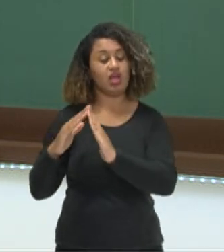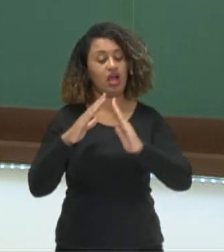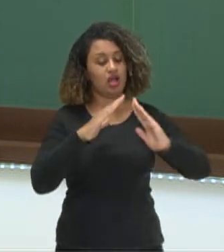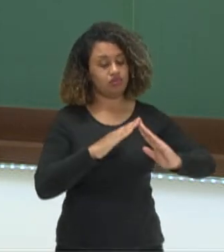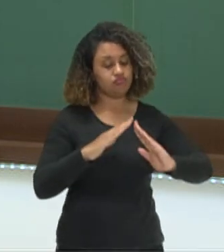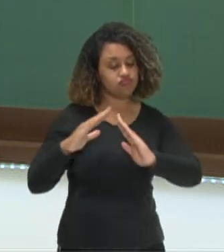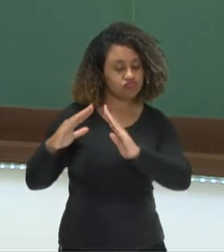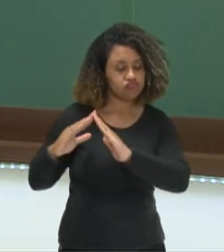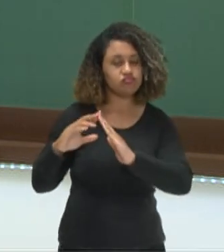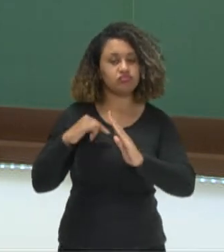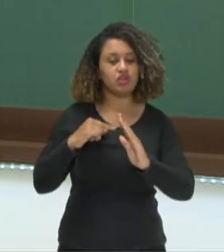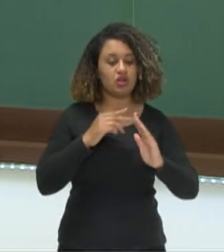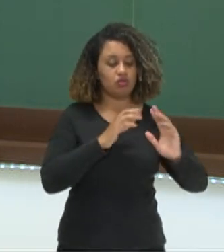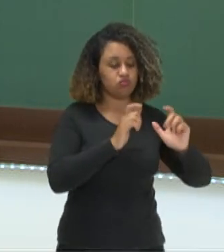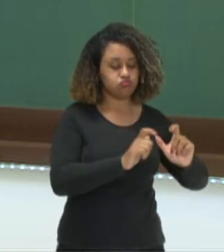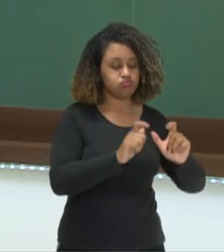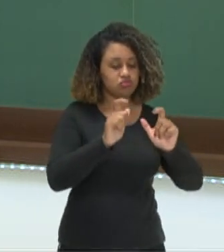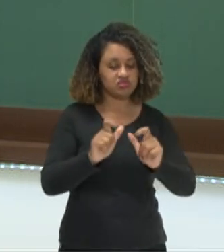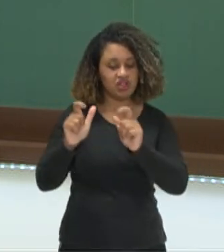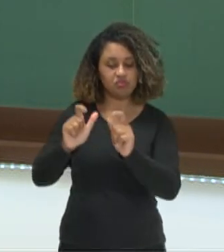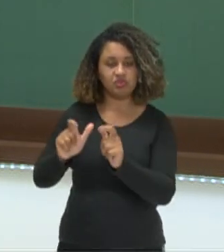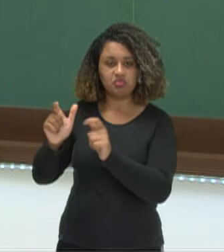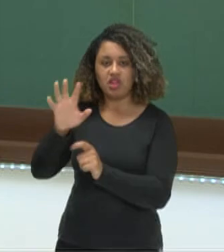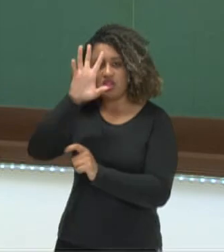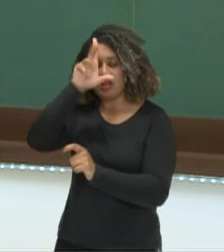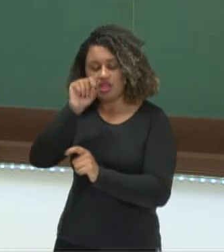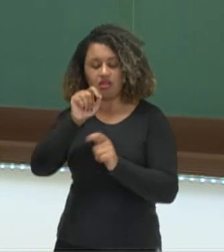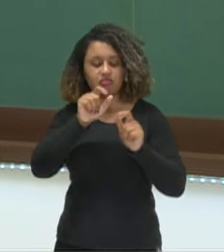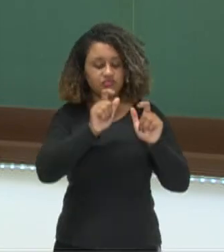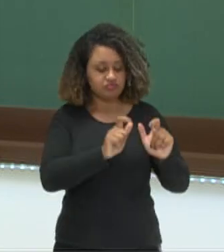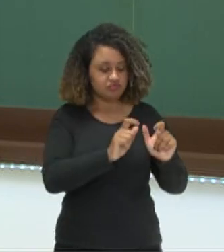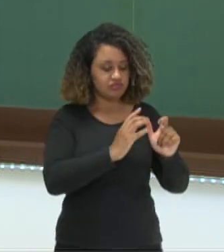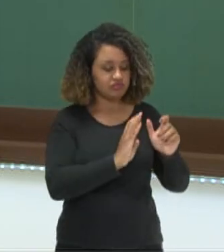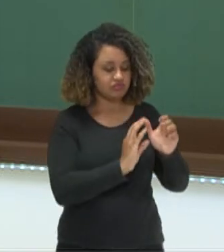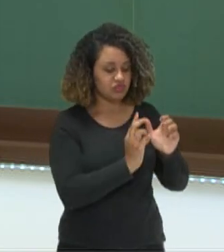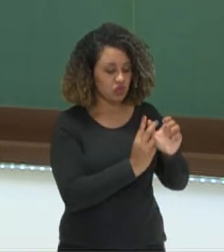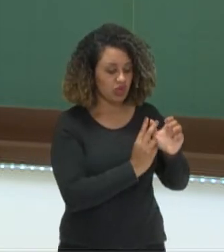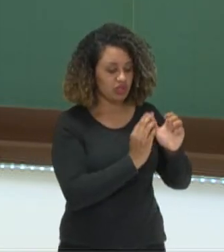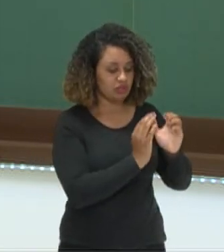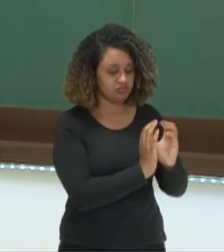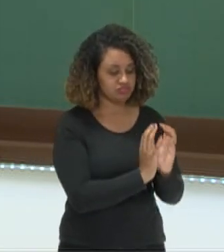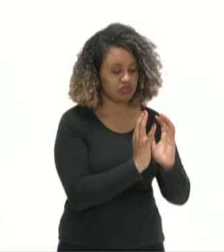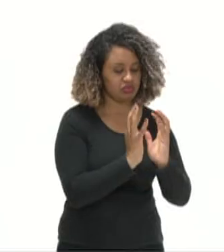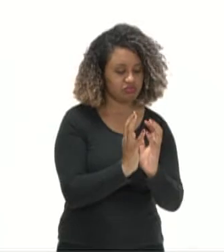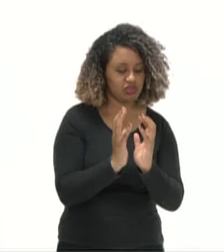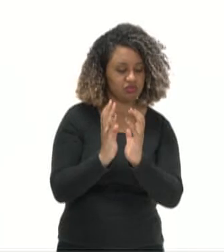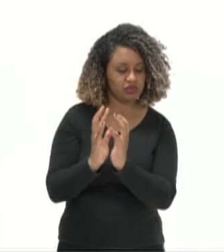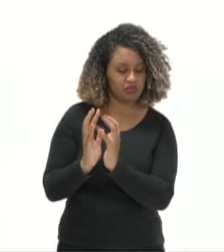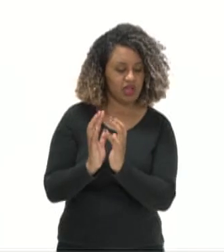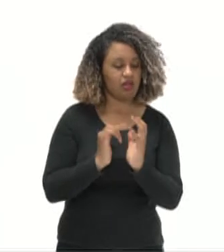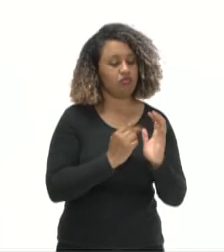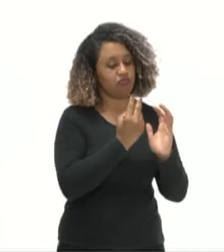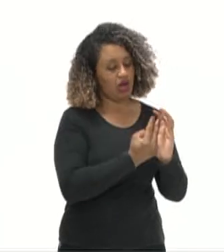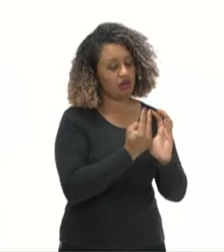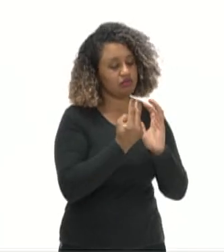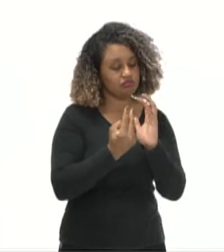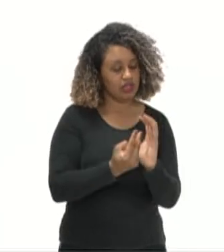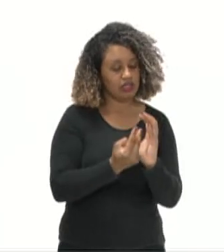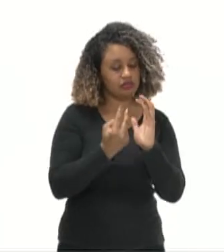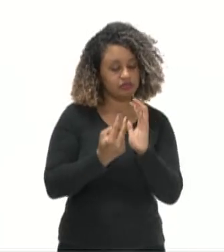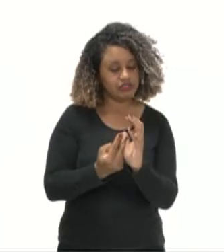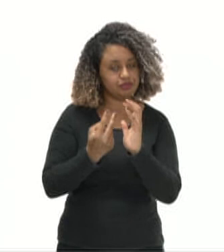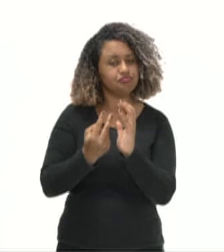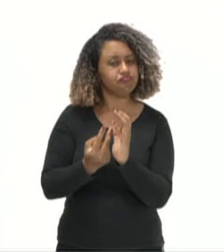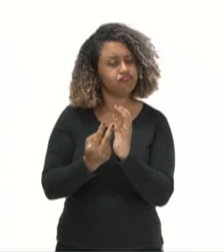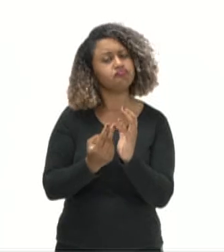cada casa há 2 galinheiros, em cada galinheiro há 2 cercados e em cada cercado há 2 galinhas. E ele